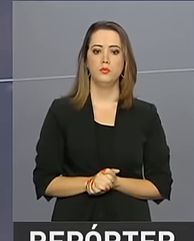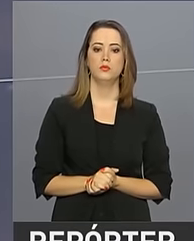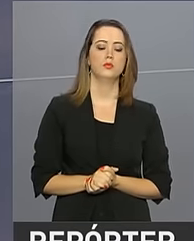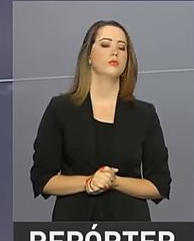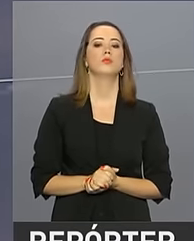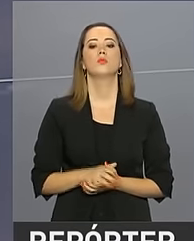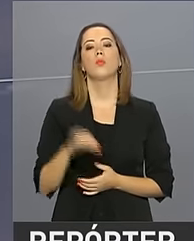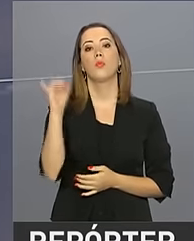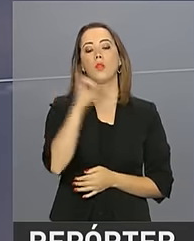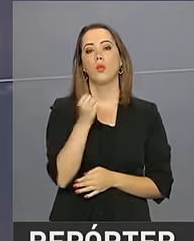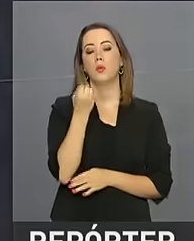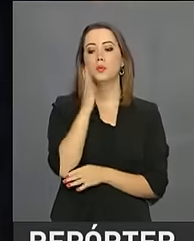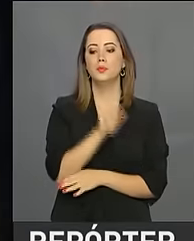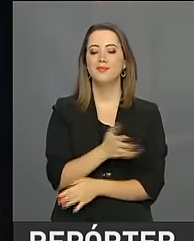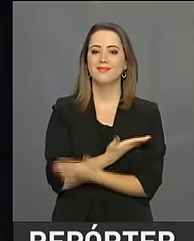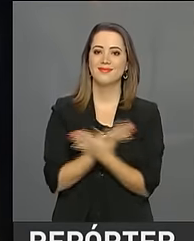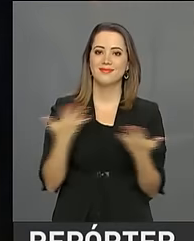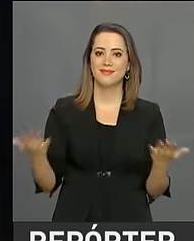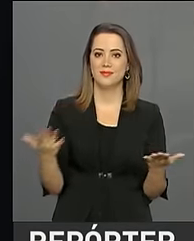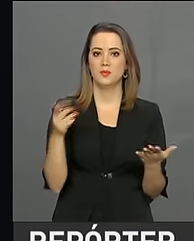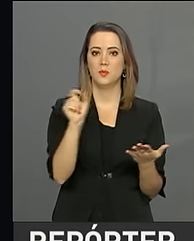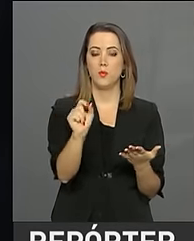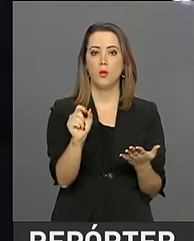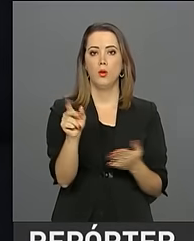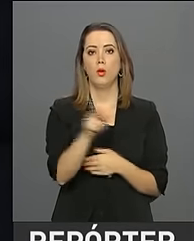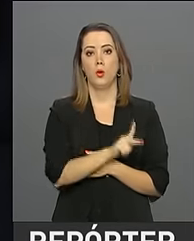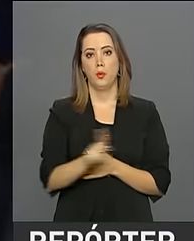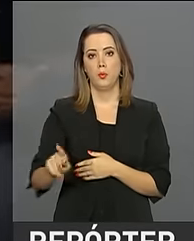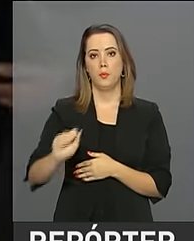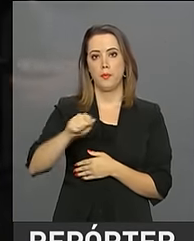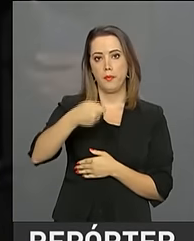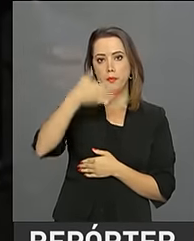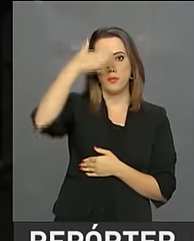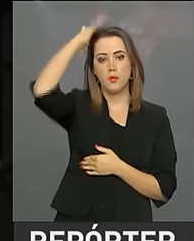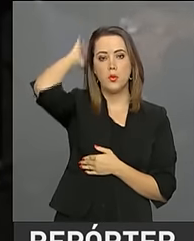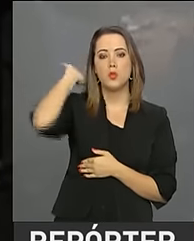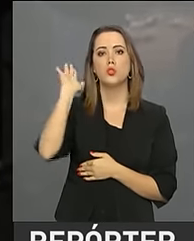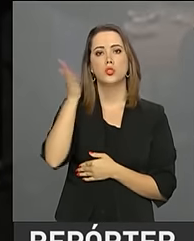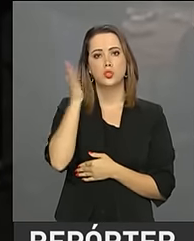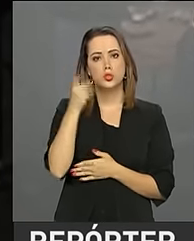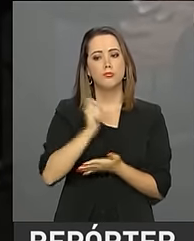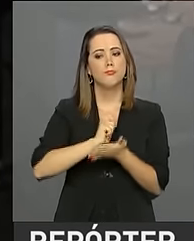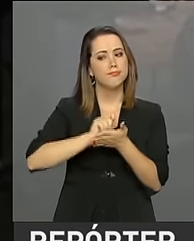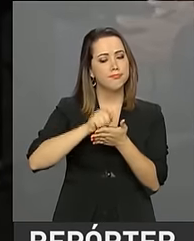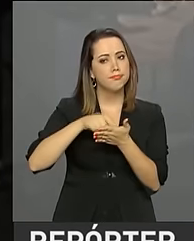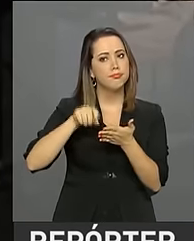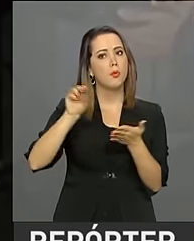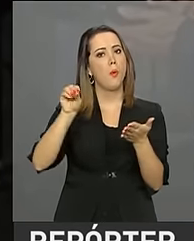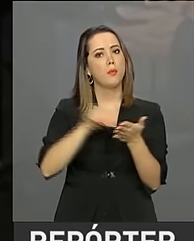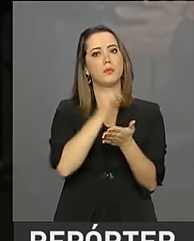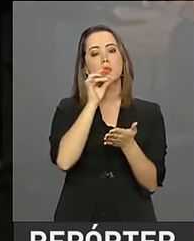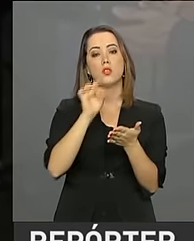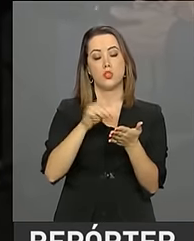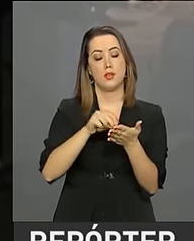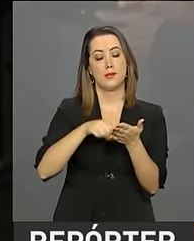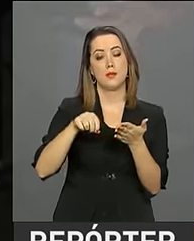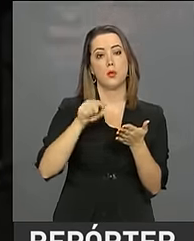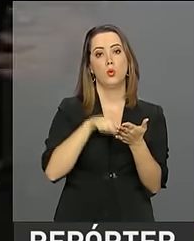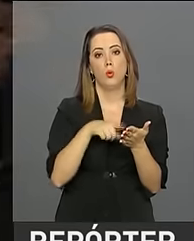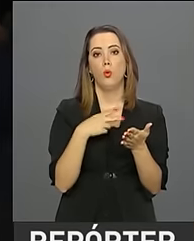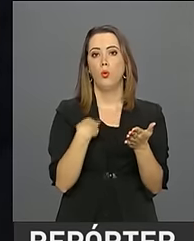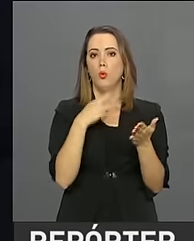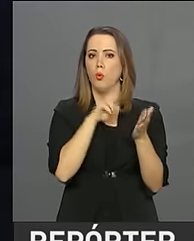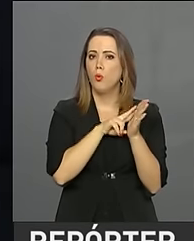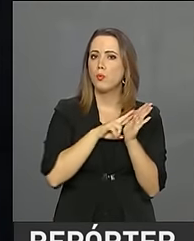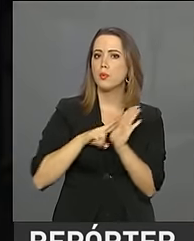Olá, Leandro, boa tarde a todos. O presidente Michel Temer já recebeu e assinou a notificação com a resolução